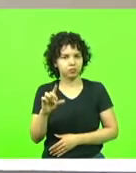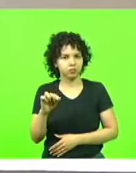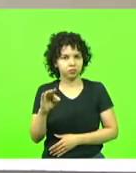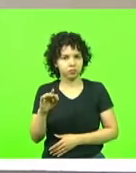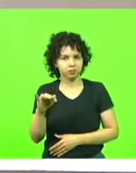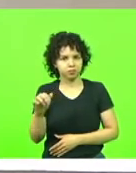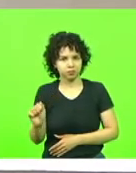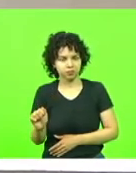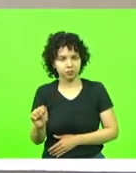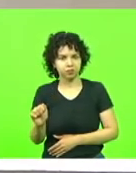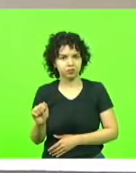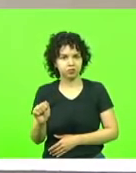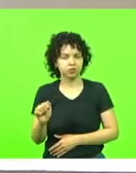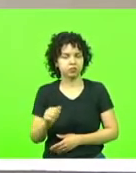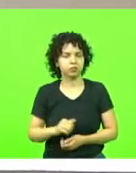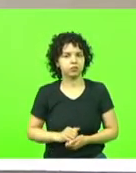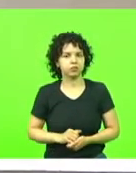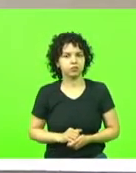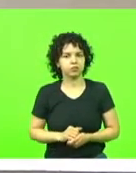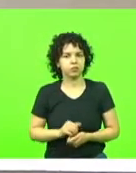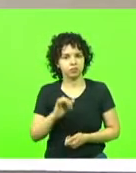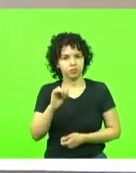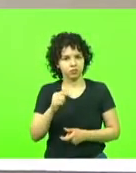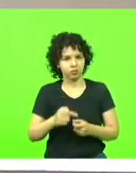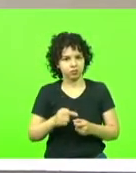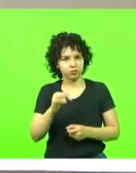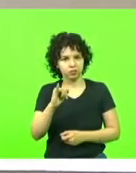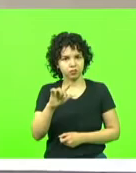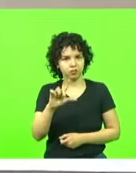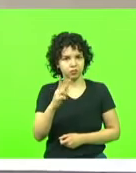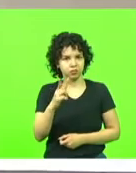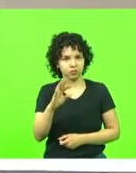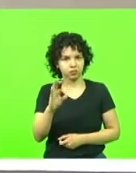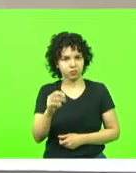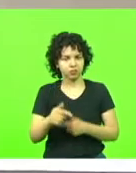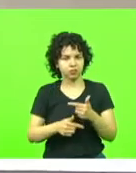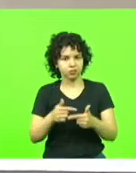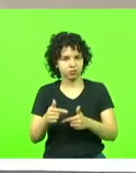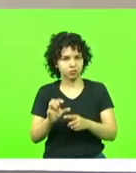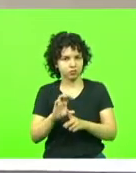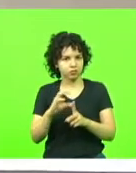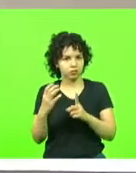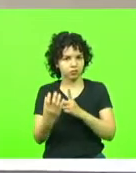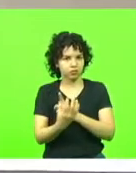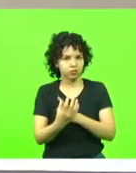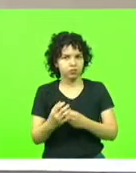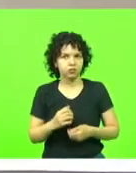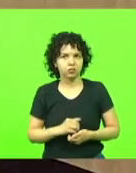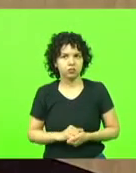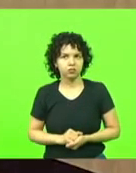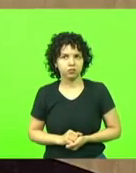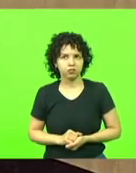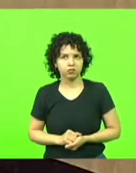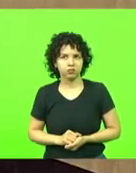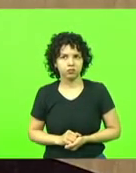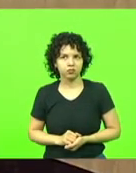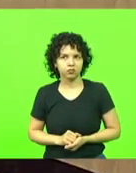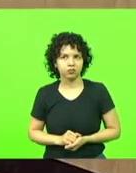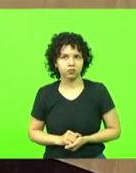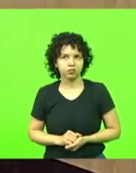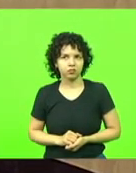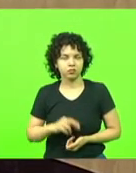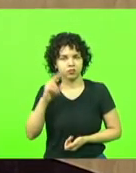trabalhos prestados à comunidade. Senhor presidente, de uma forma bem breve... Pois não, autor da moção, Ricardo